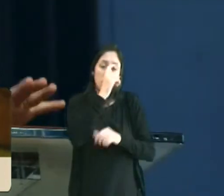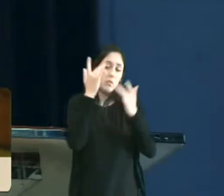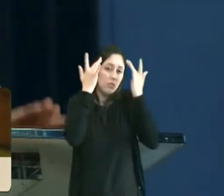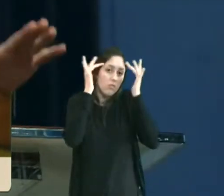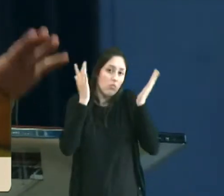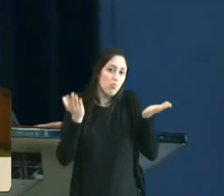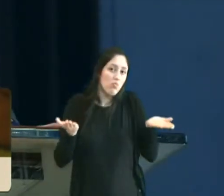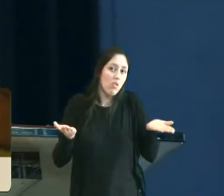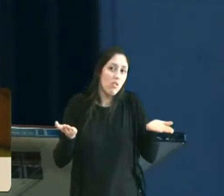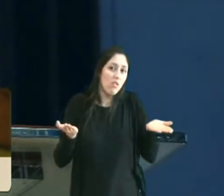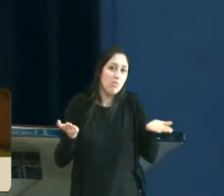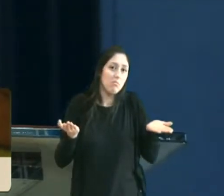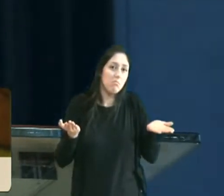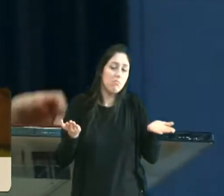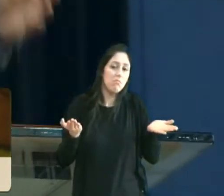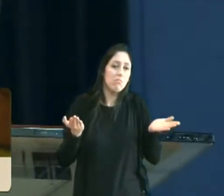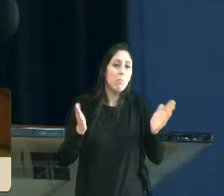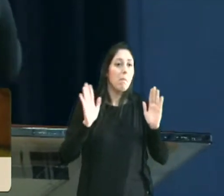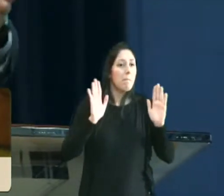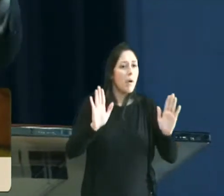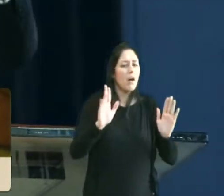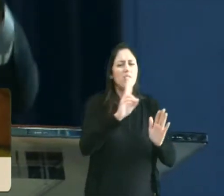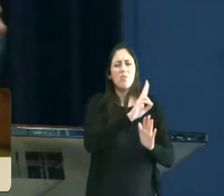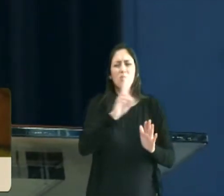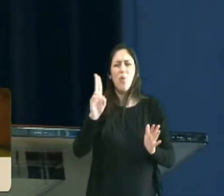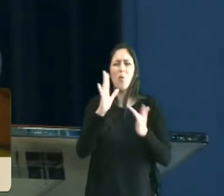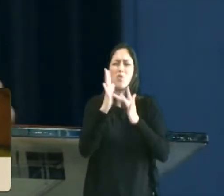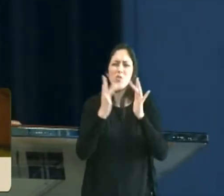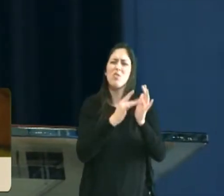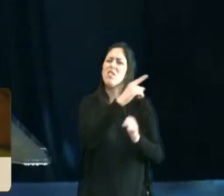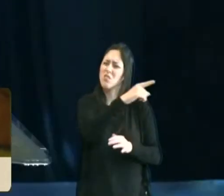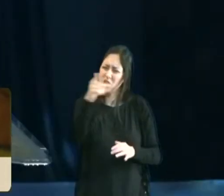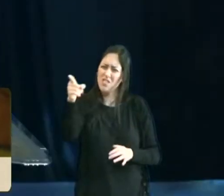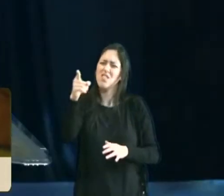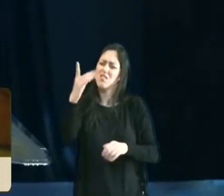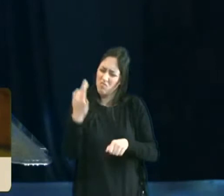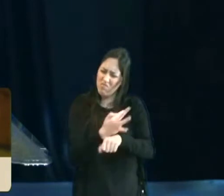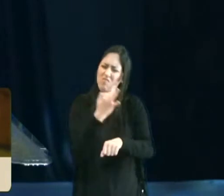mas em nome de Jesus, continua andando.